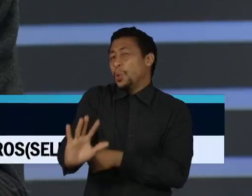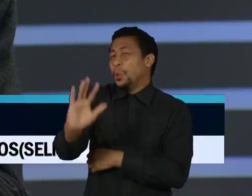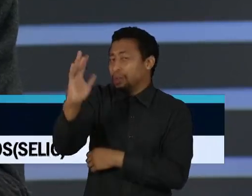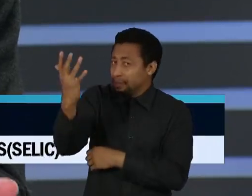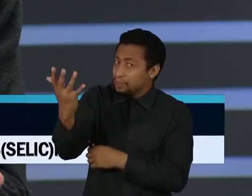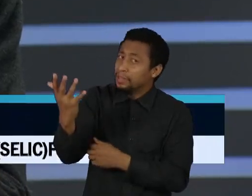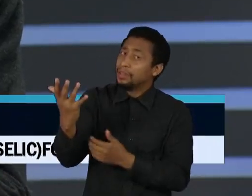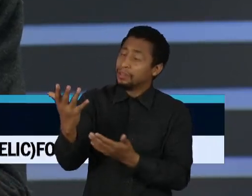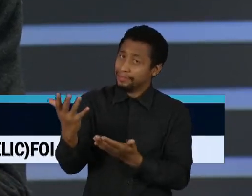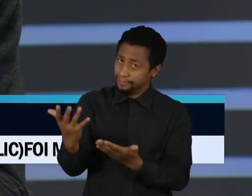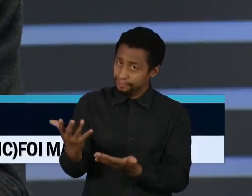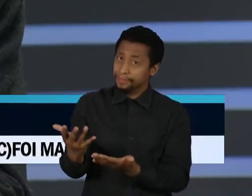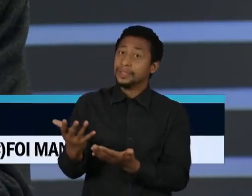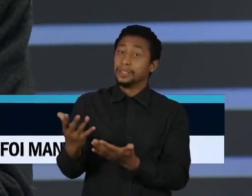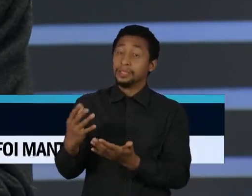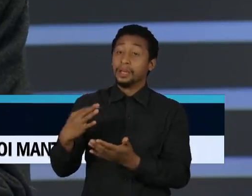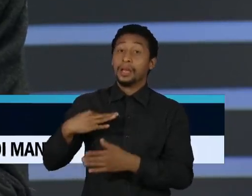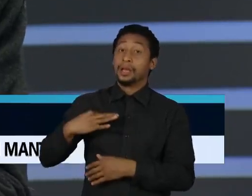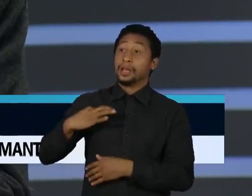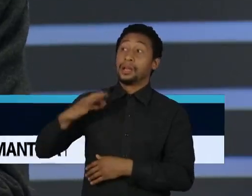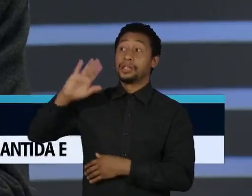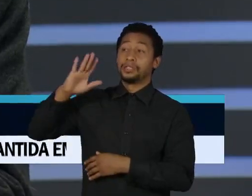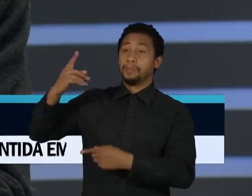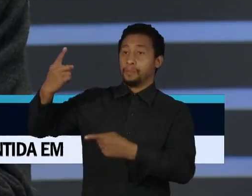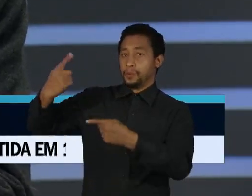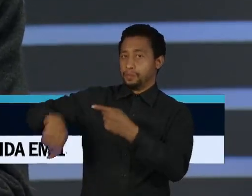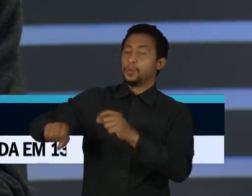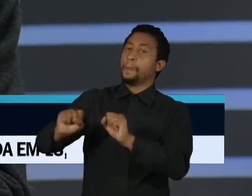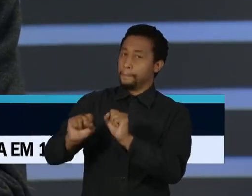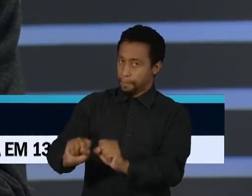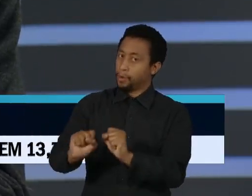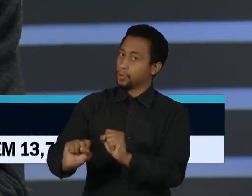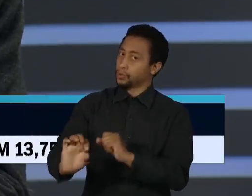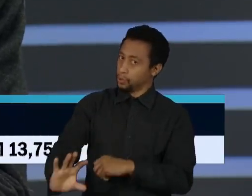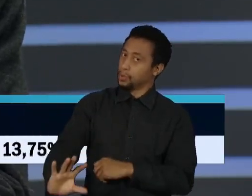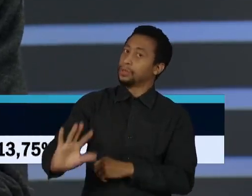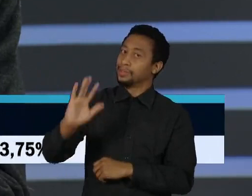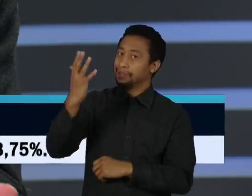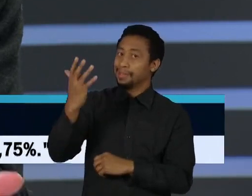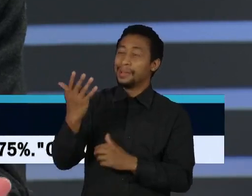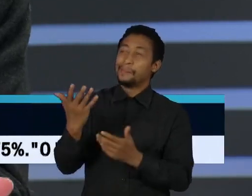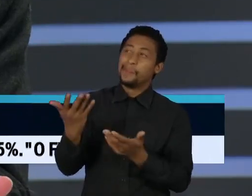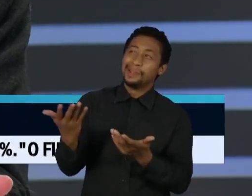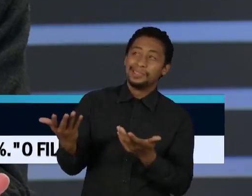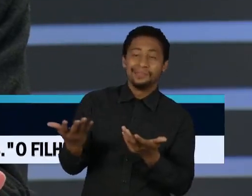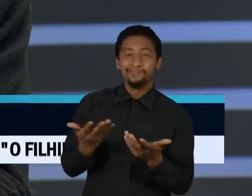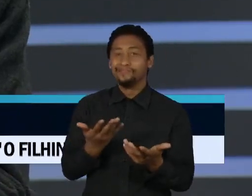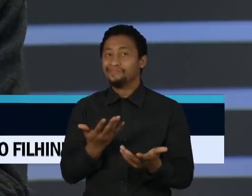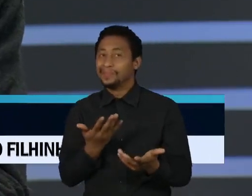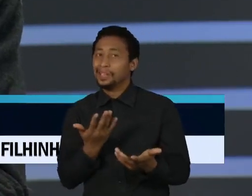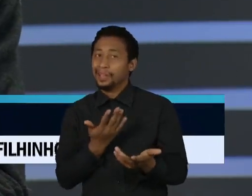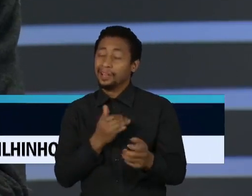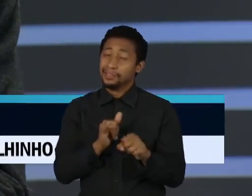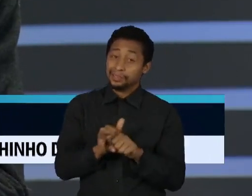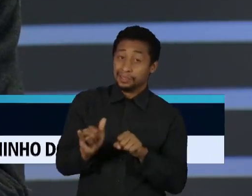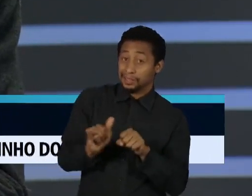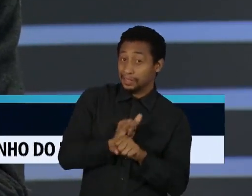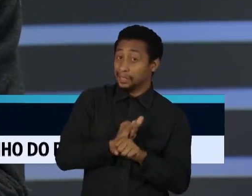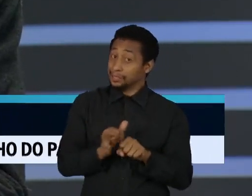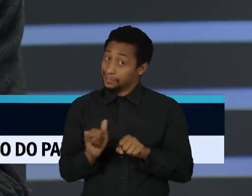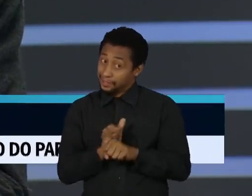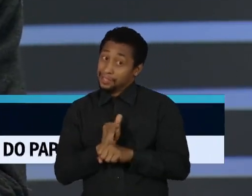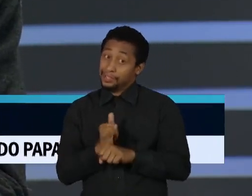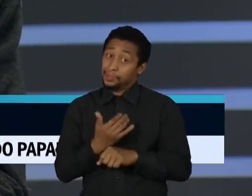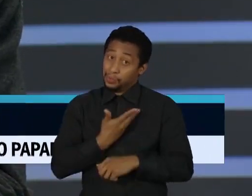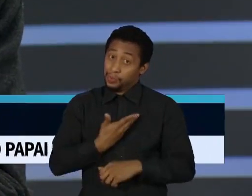processo em particular, até elegível. O que, diga-se de passagem, também não é muito contra a estratégia do atual governo, que